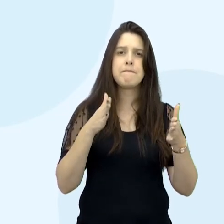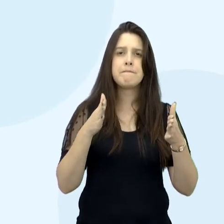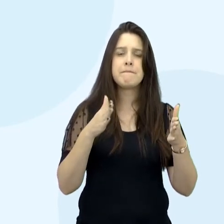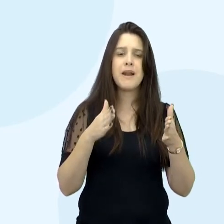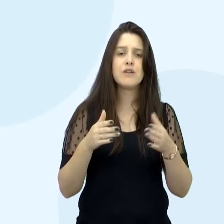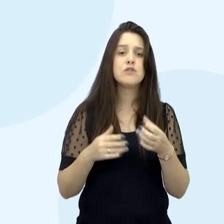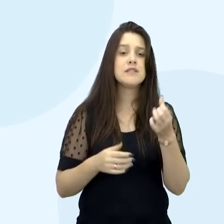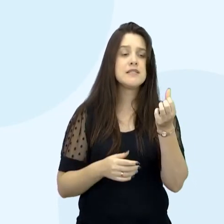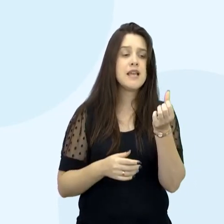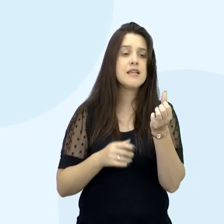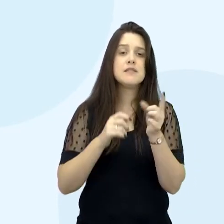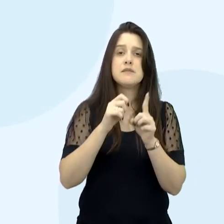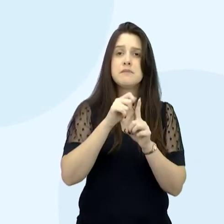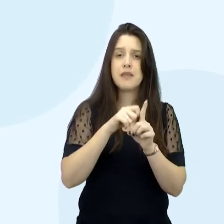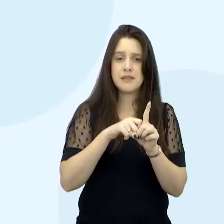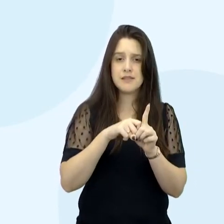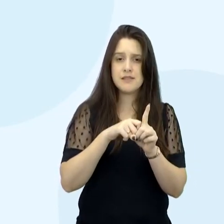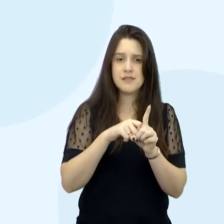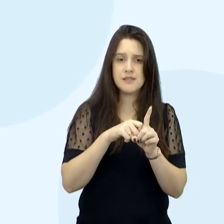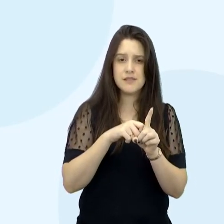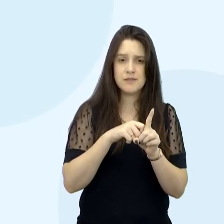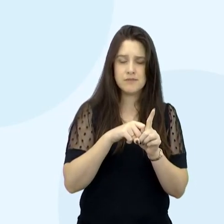6 meses.